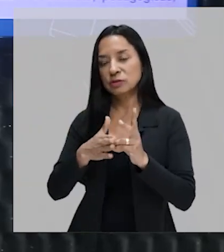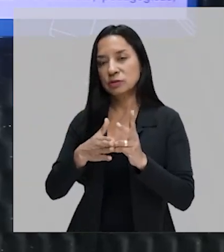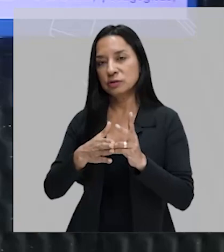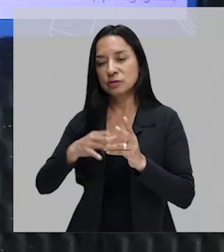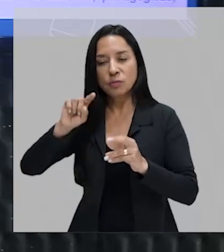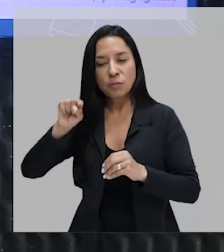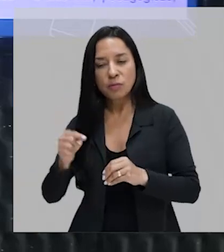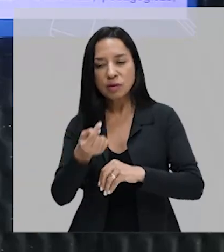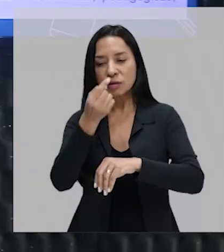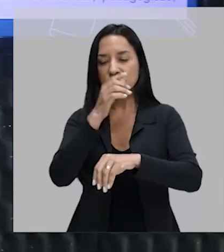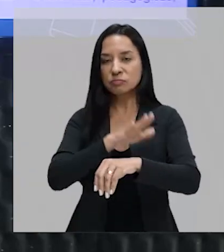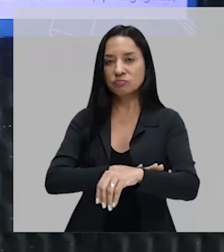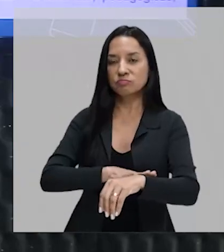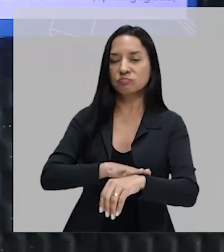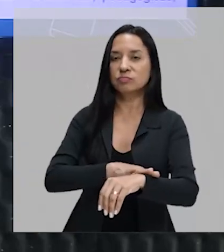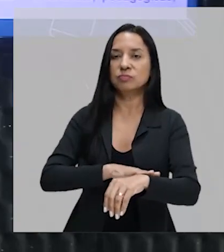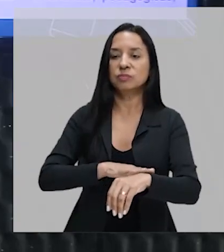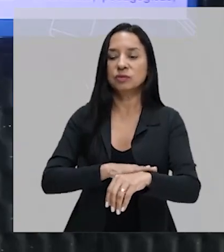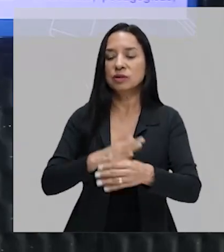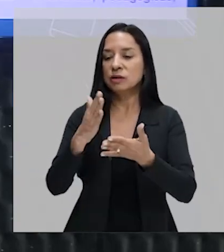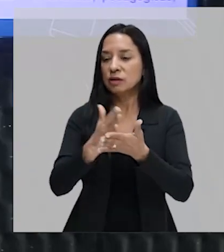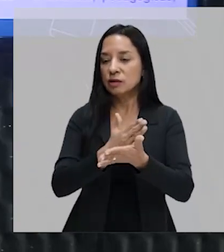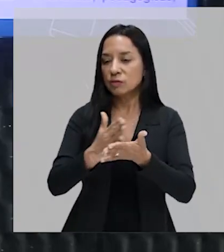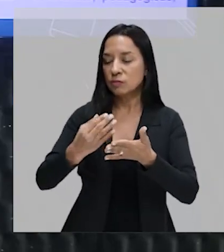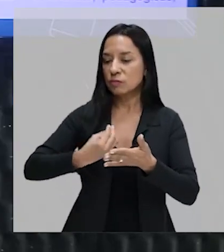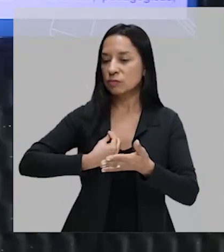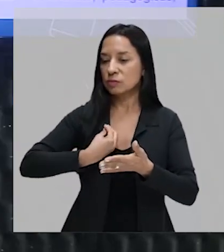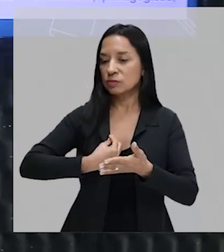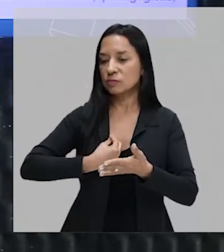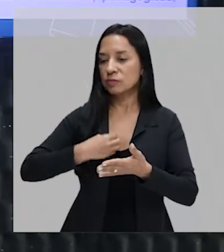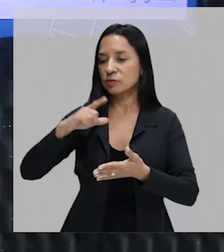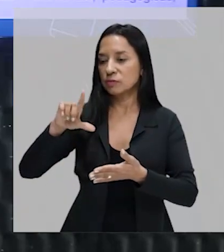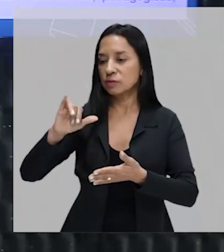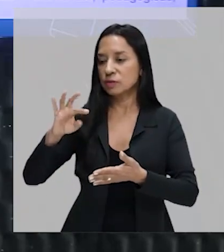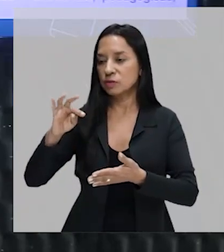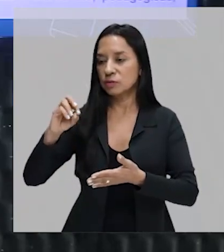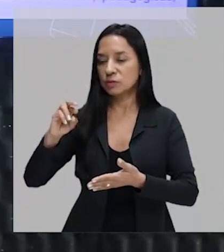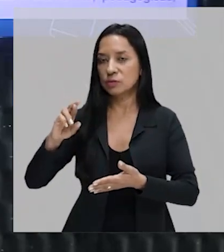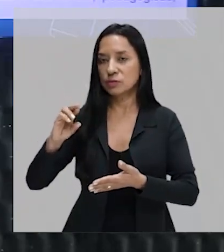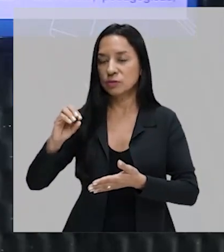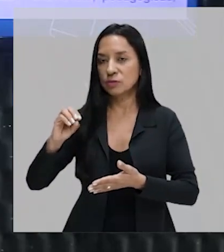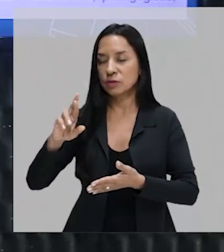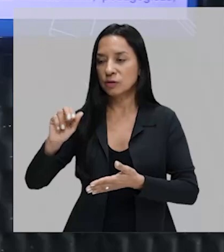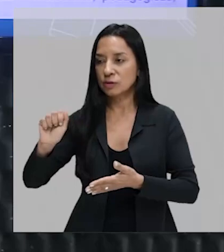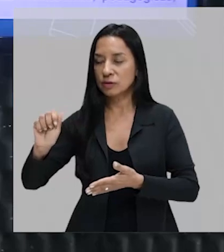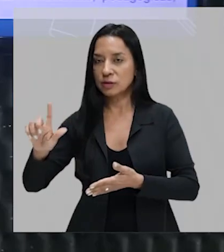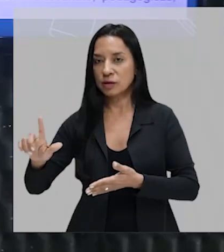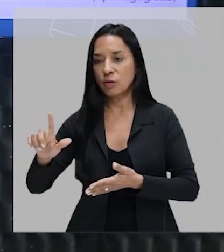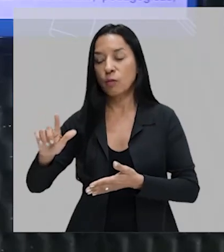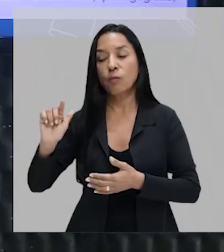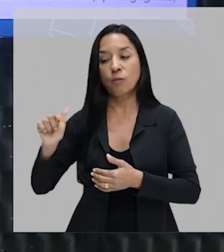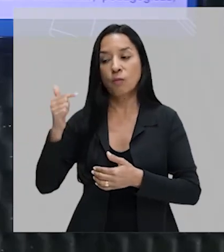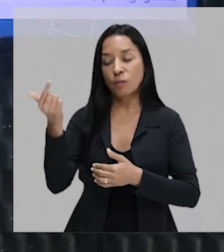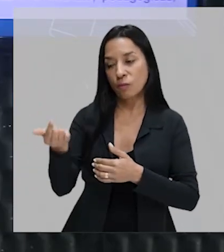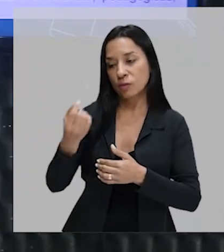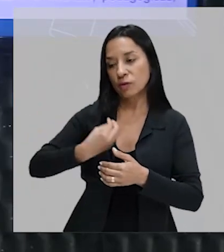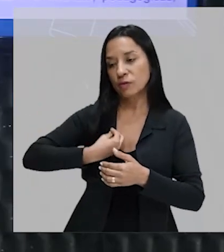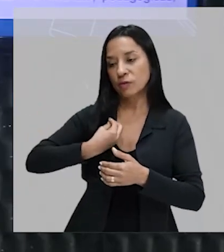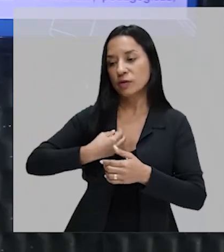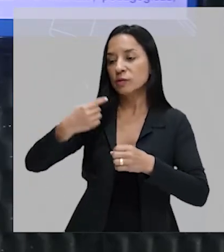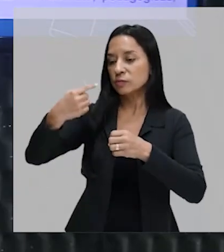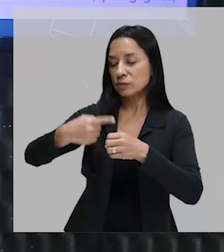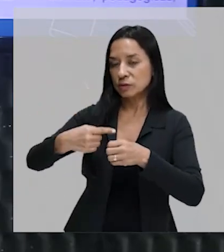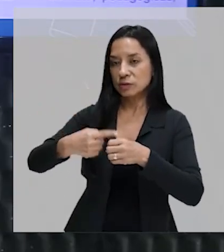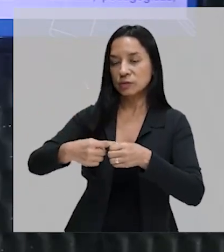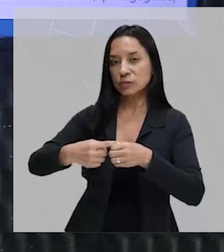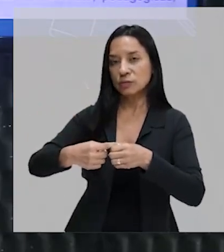milhares de etnias, algumas vivendo no litoral, outras vivendo no interior. Entre elas